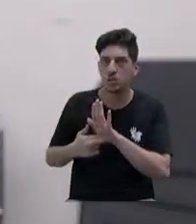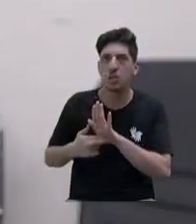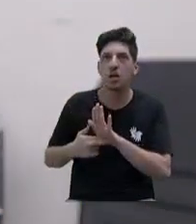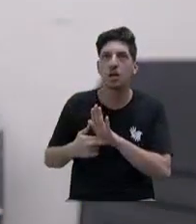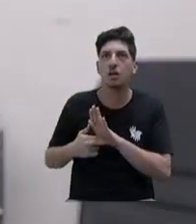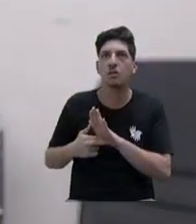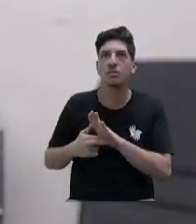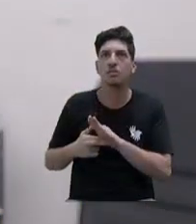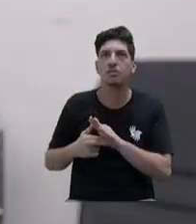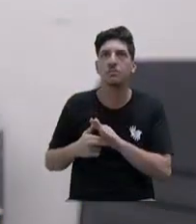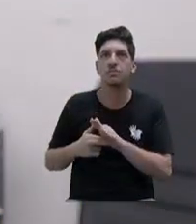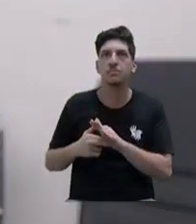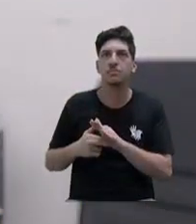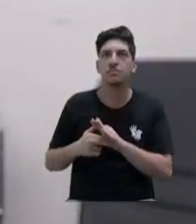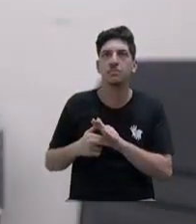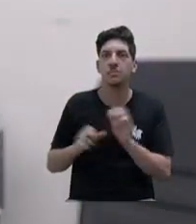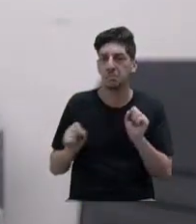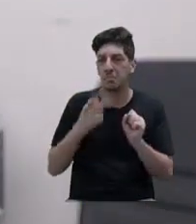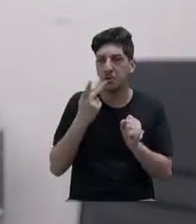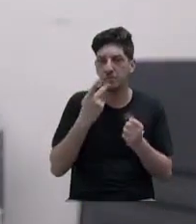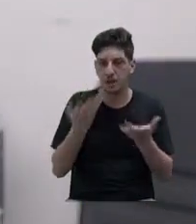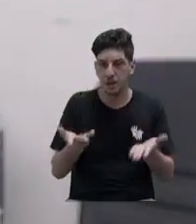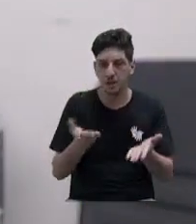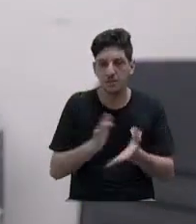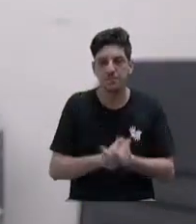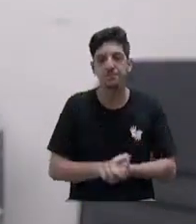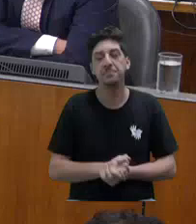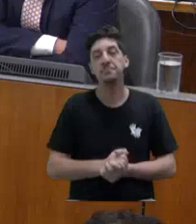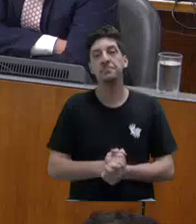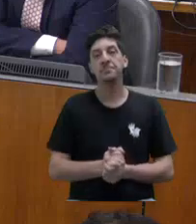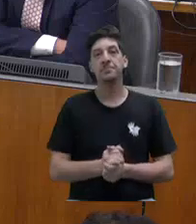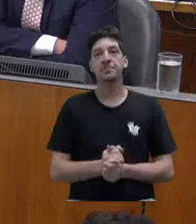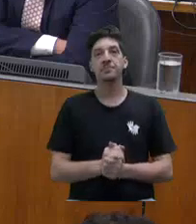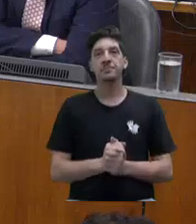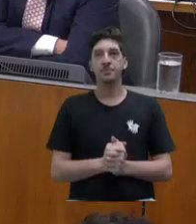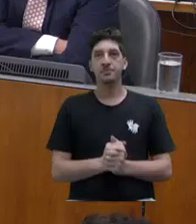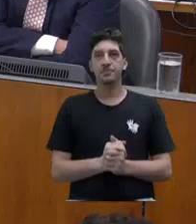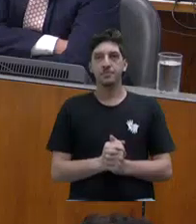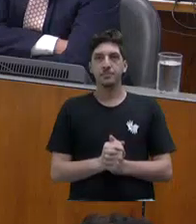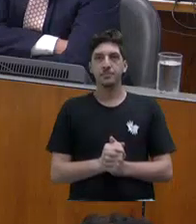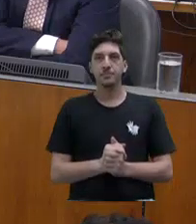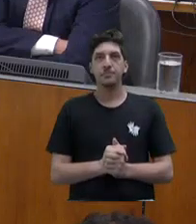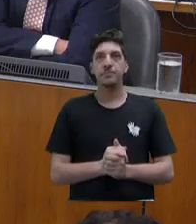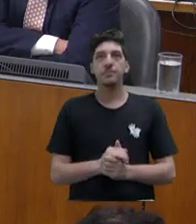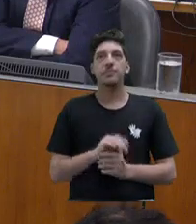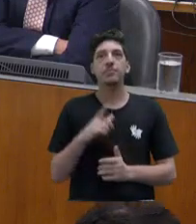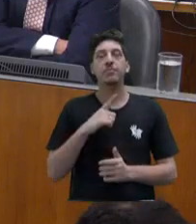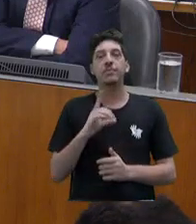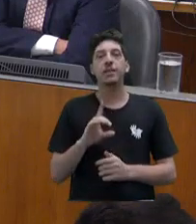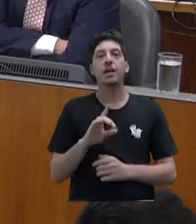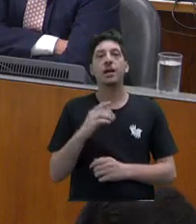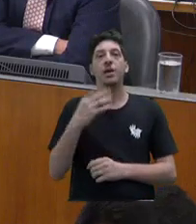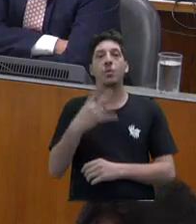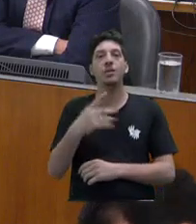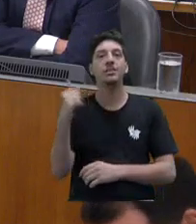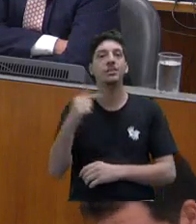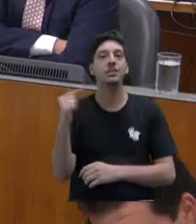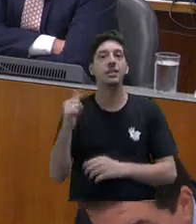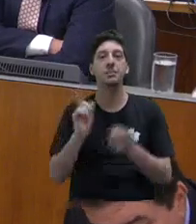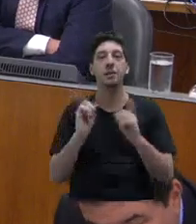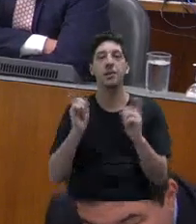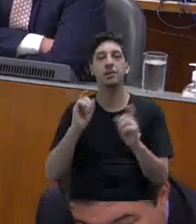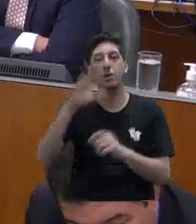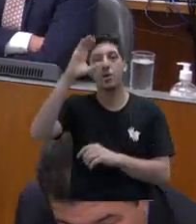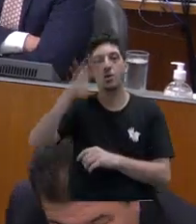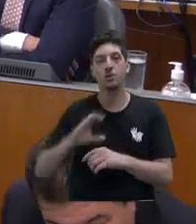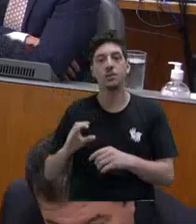Foi. Não, pode falar. Nós, no dia, até nós fizemos a apresentação, na 47ª reunião do